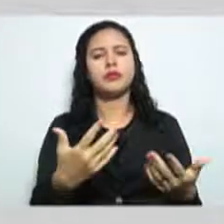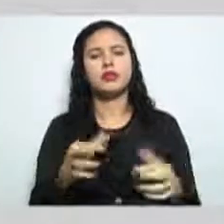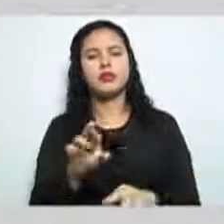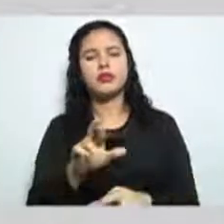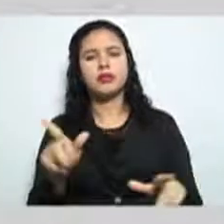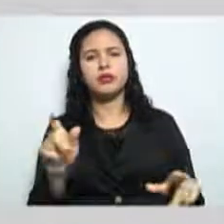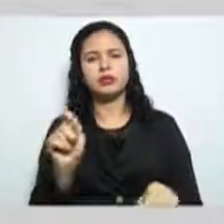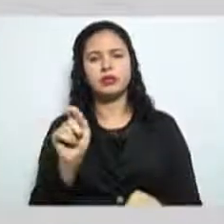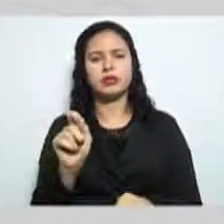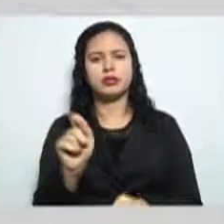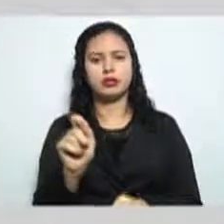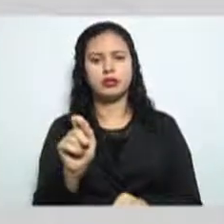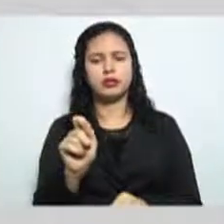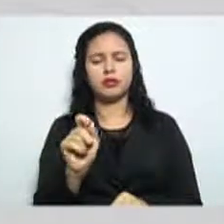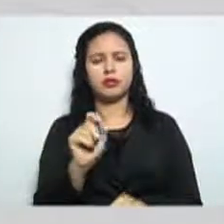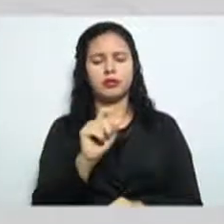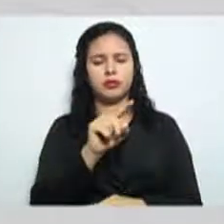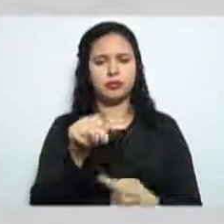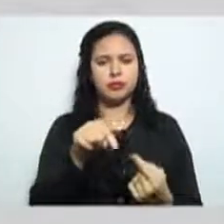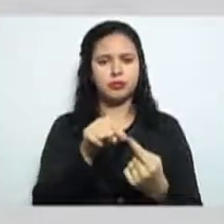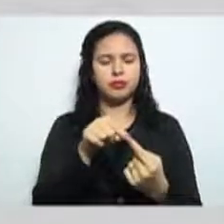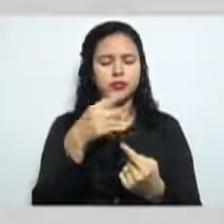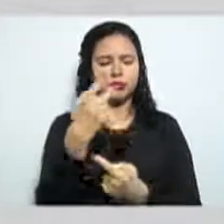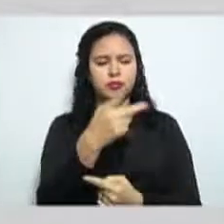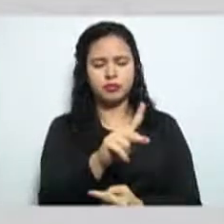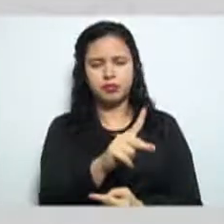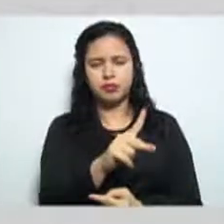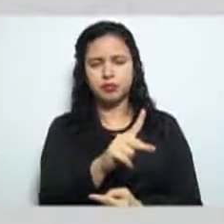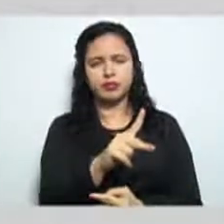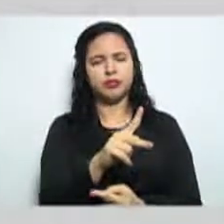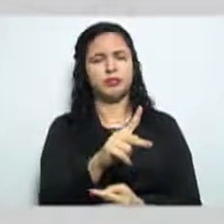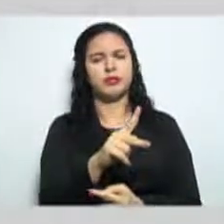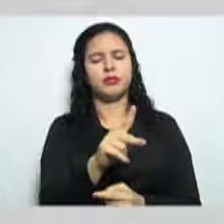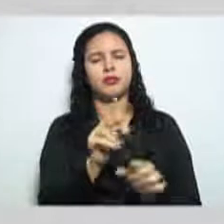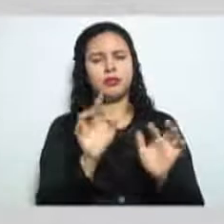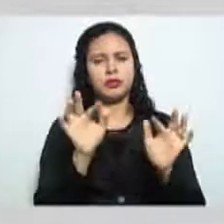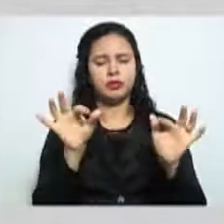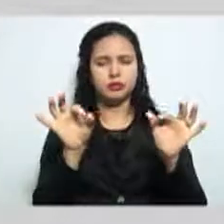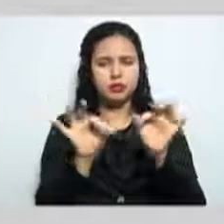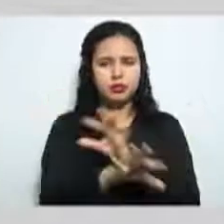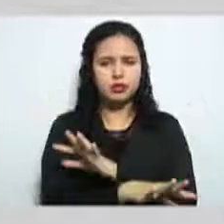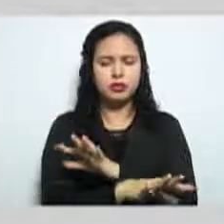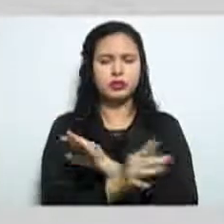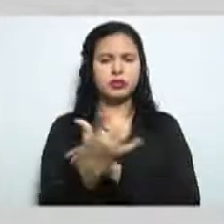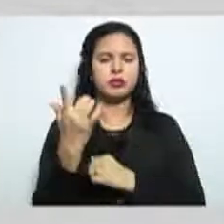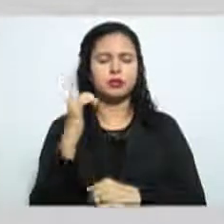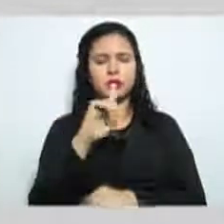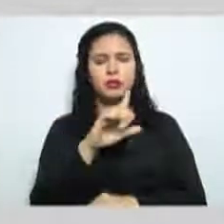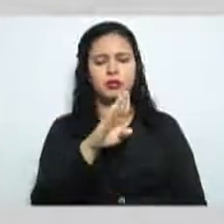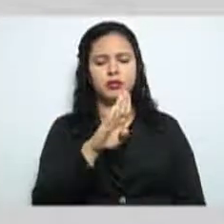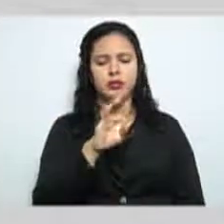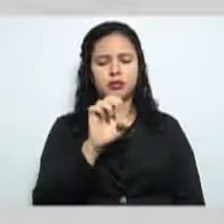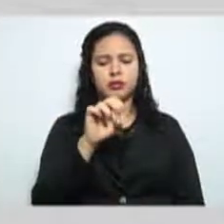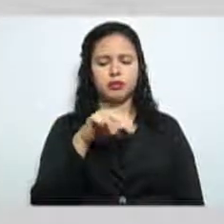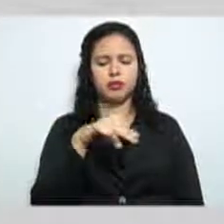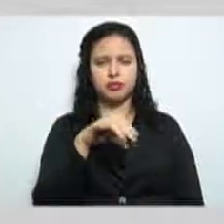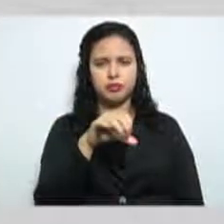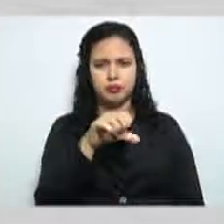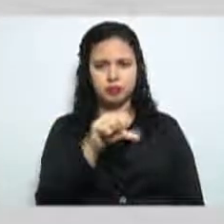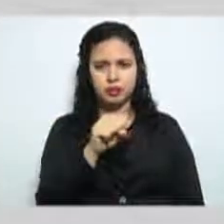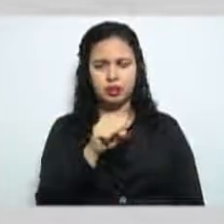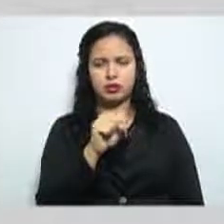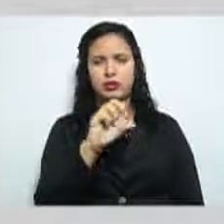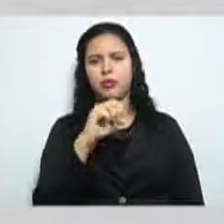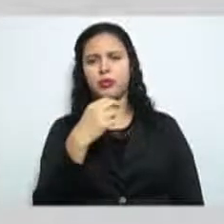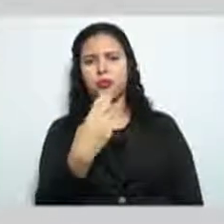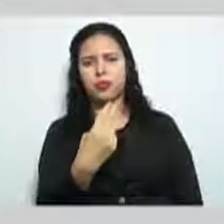produtivos quanto à finalidade da sua produção, isso é, se ao final do processo busca-se produzir um bem ou um serviço.